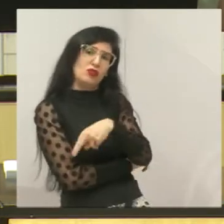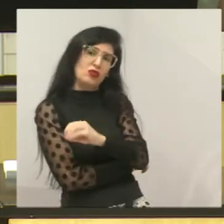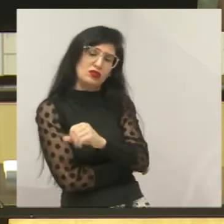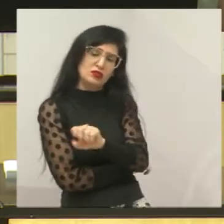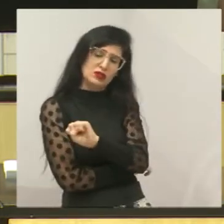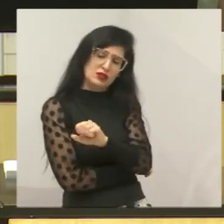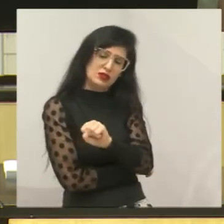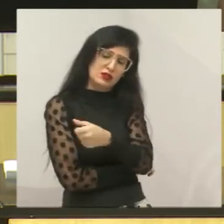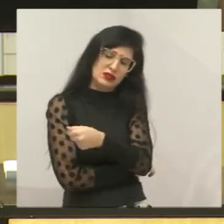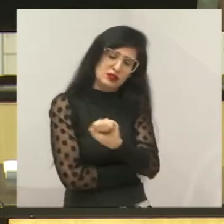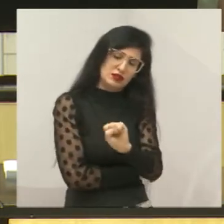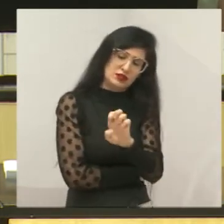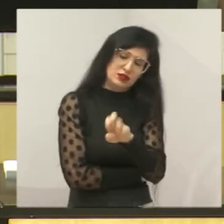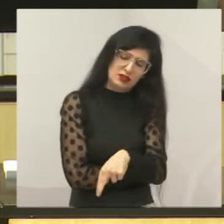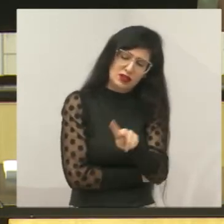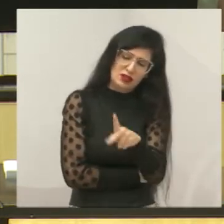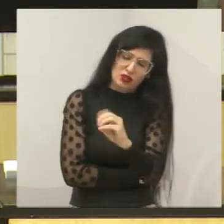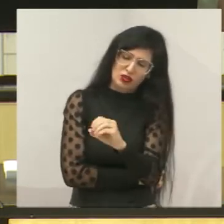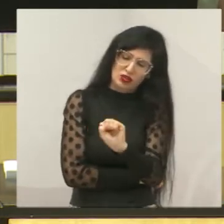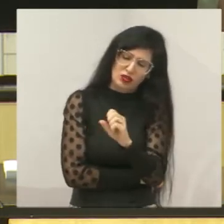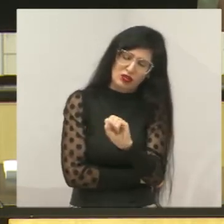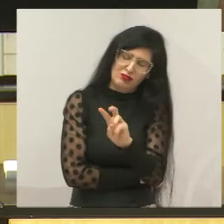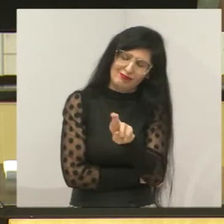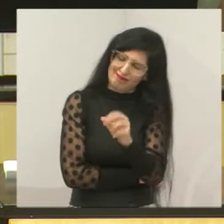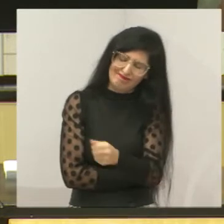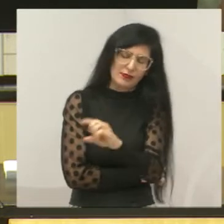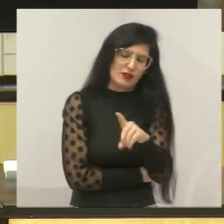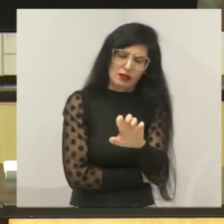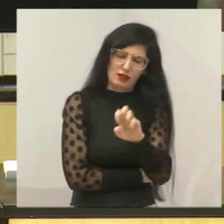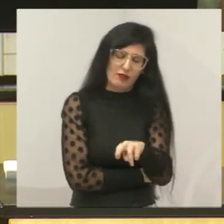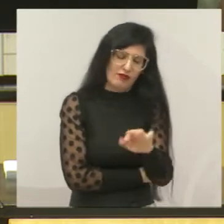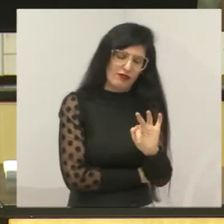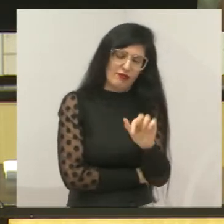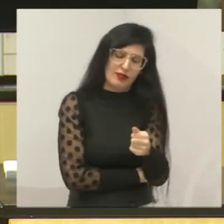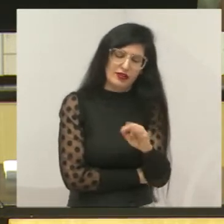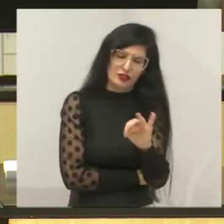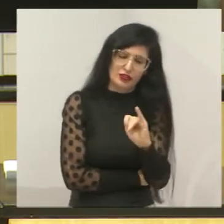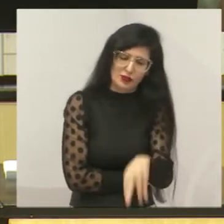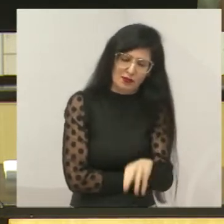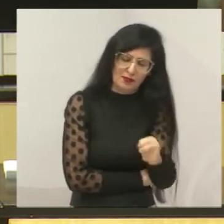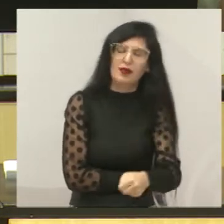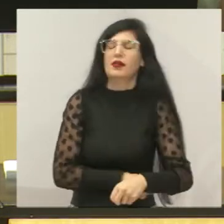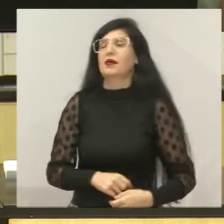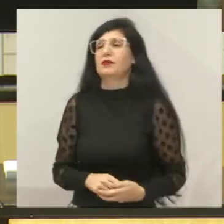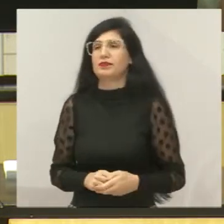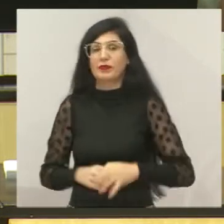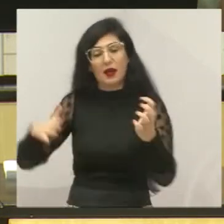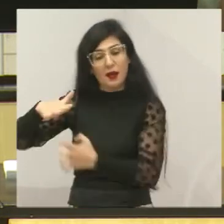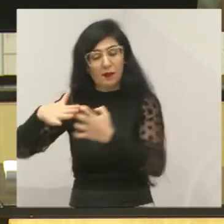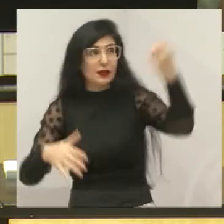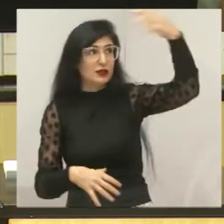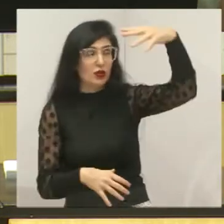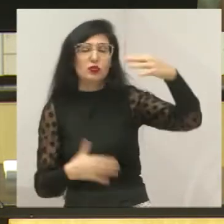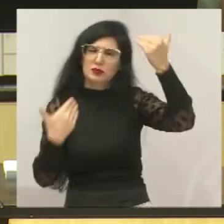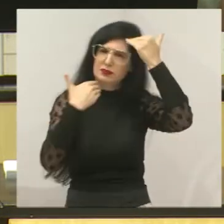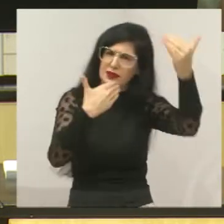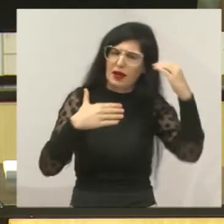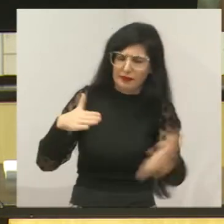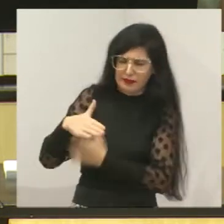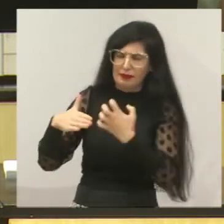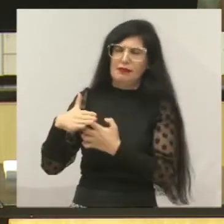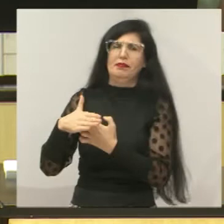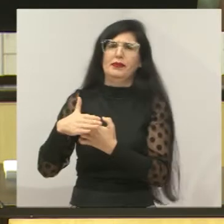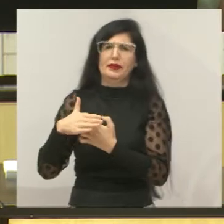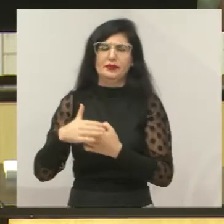Jacareí. Assim sendo, muito respeitosamente, recorremos à compreensão e aos prestes da IDP e, antecipando agradecimento pela atenção